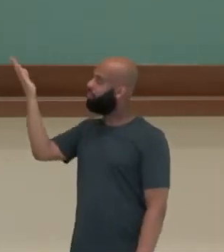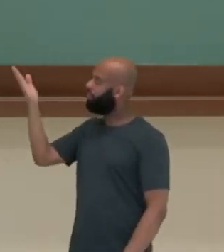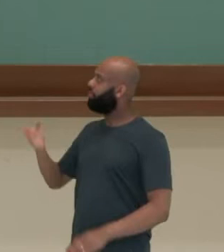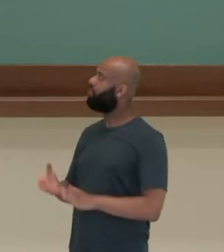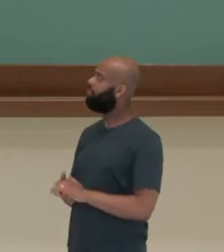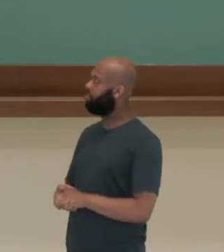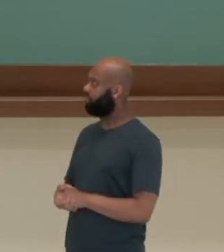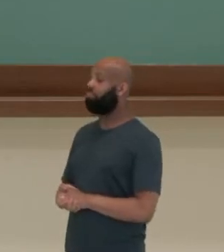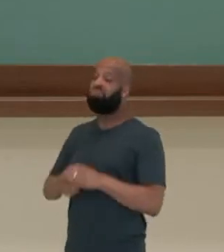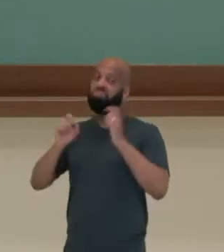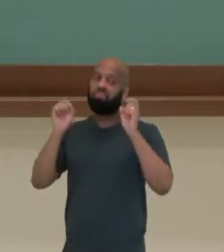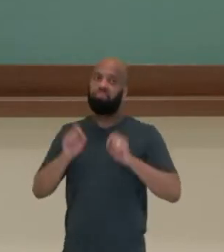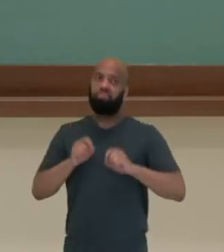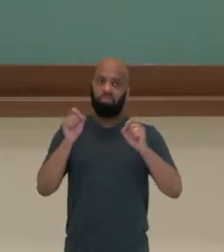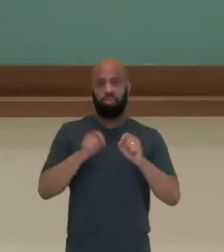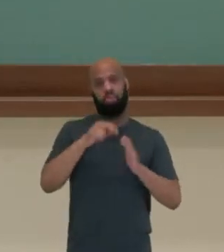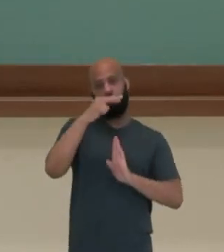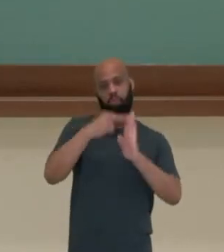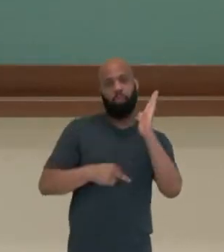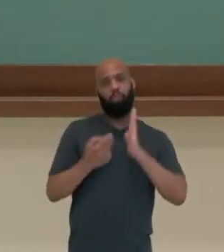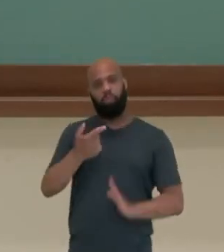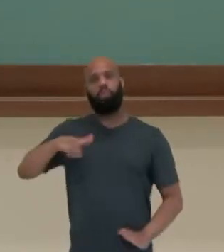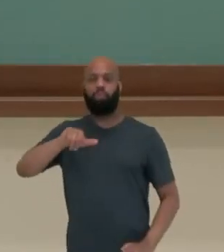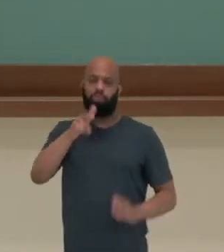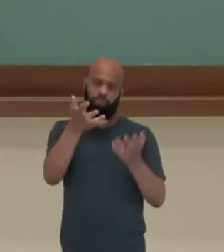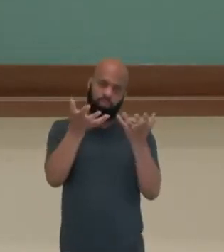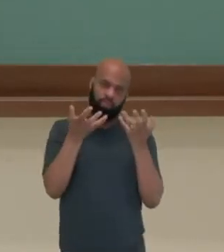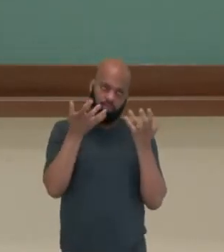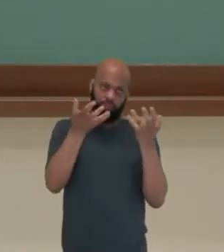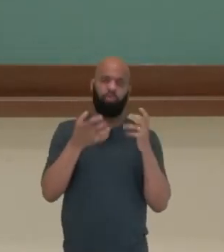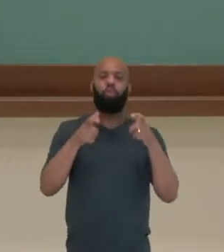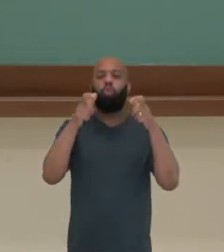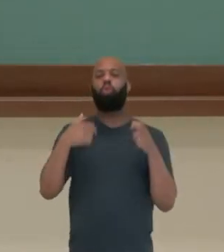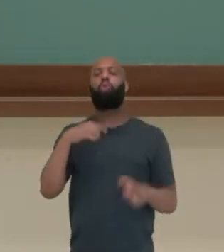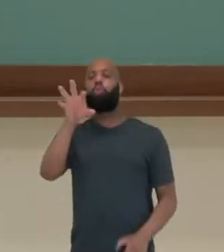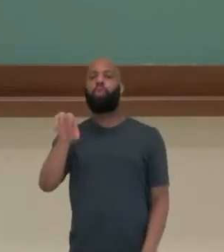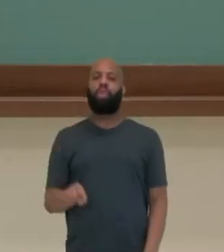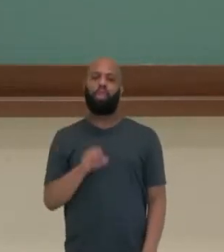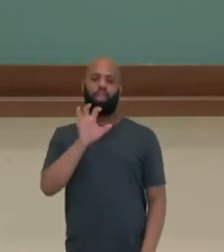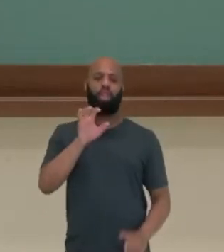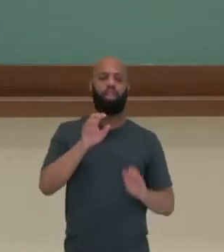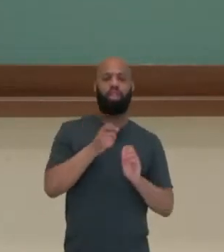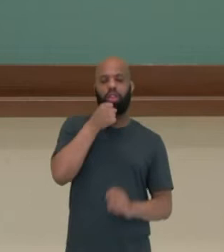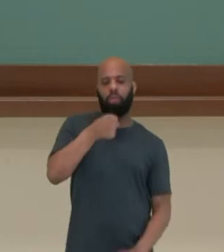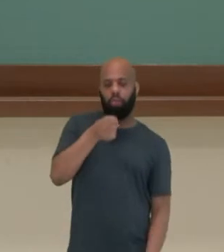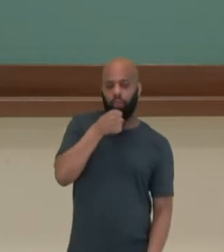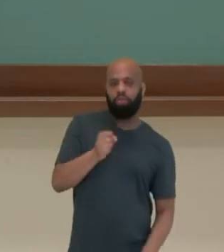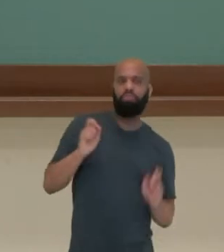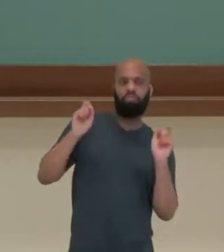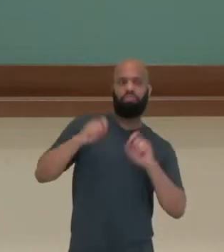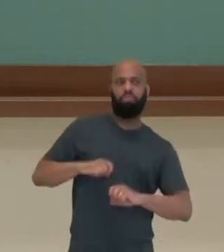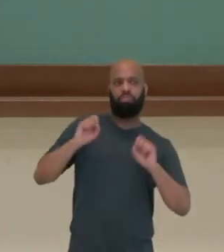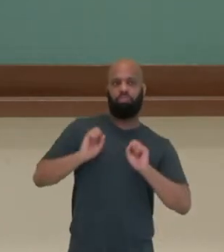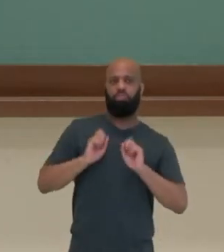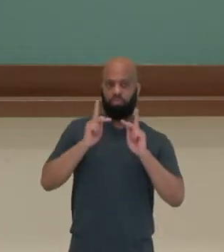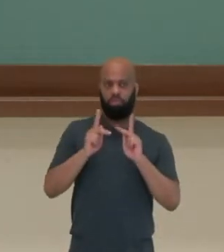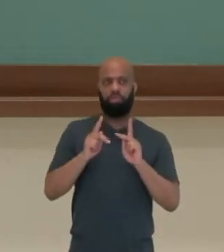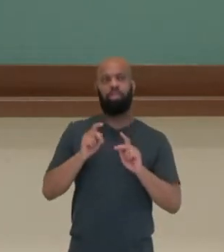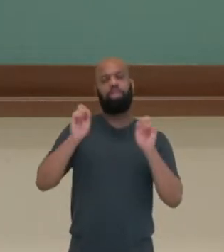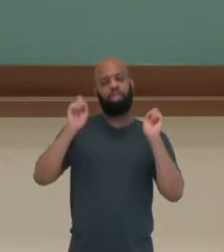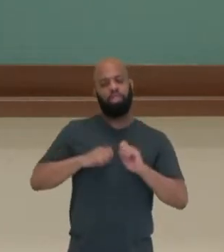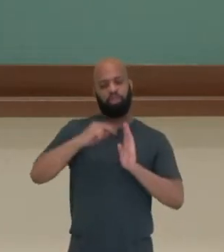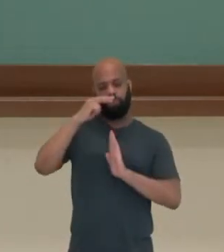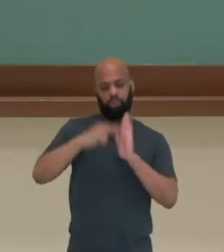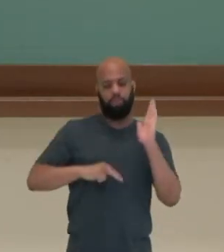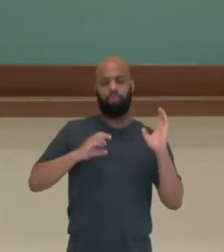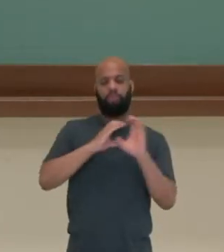www.correiobrasiliense.com. Interna diversão e arte inspirada em Shakespeare Projetos. Você pode conferir completo o